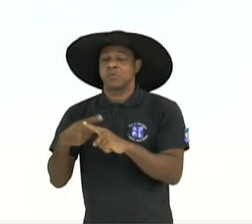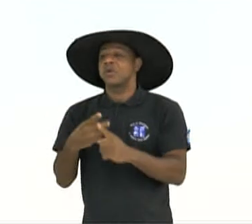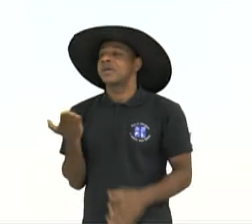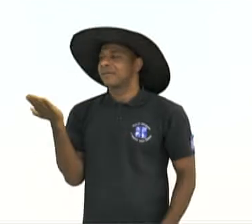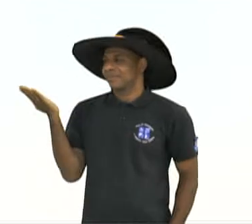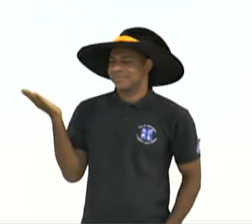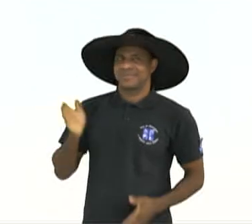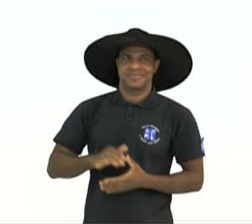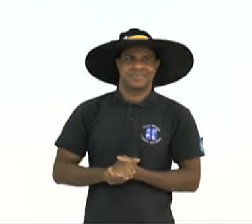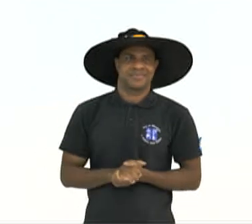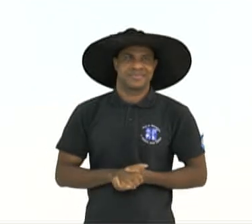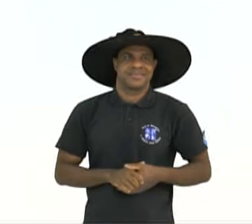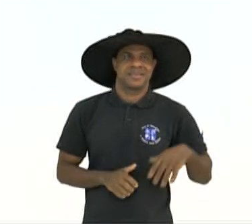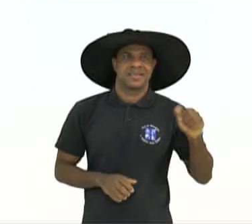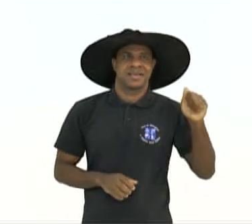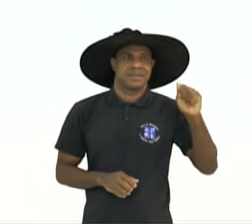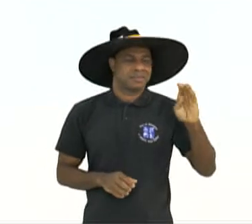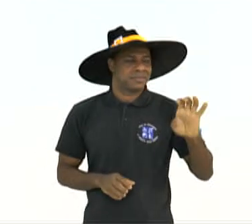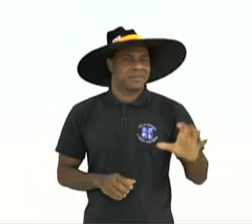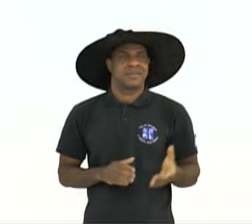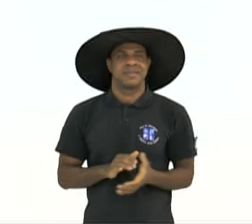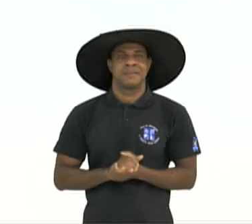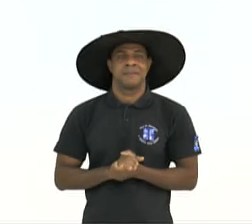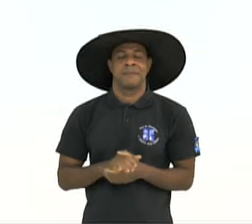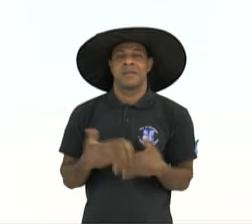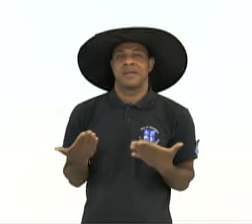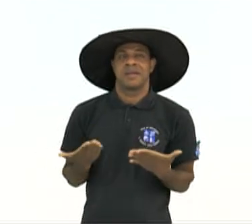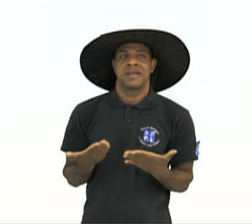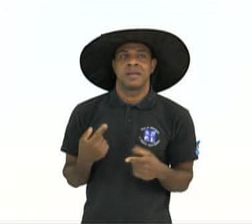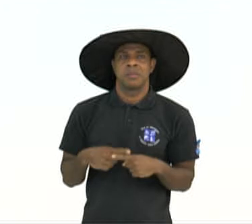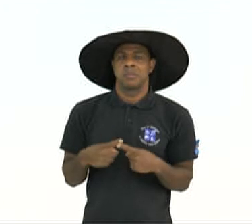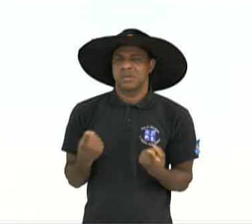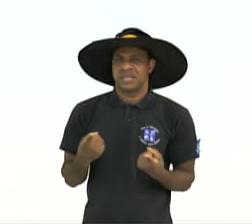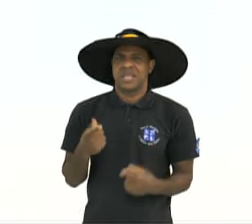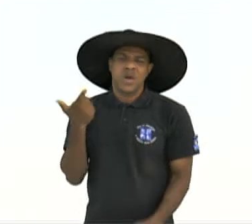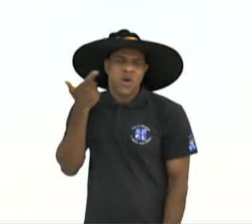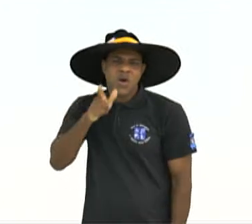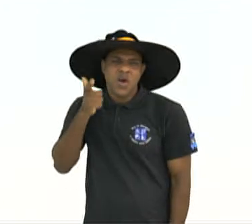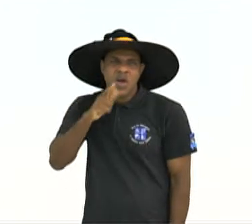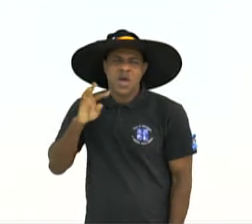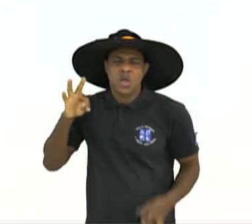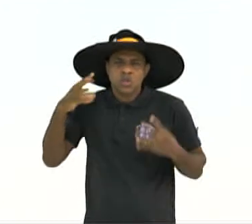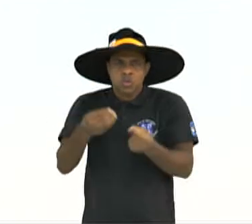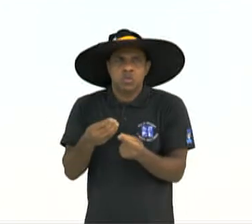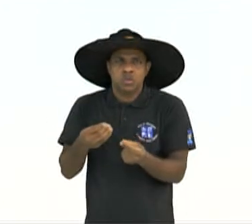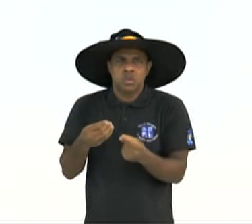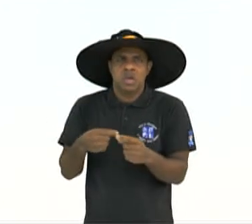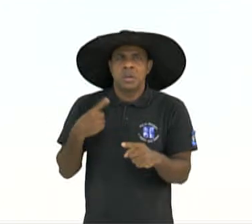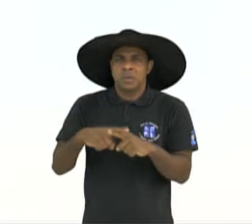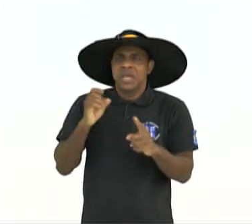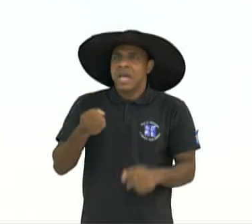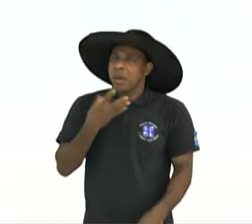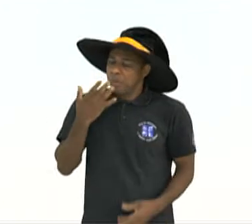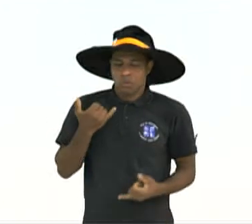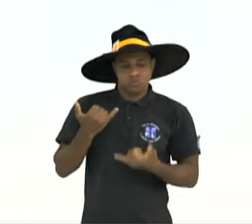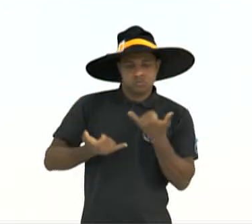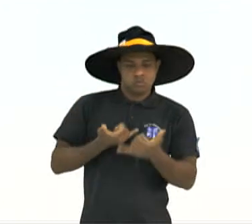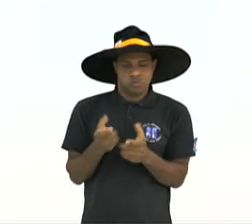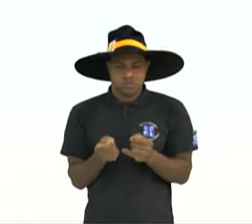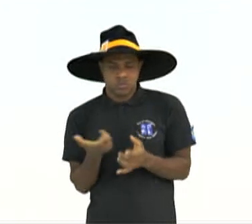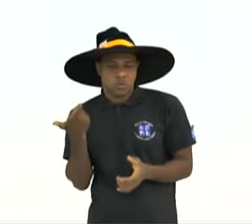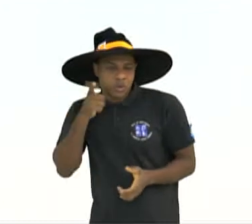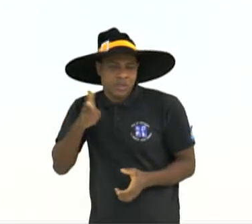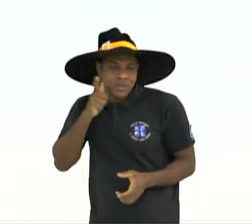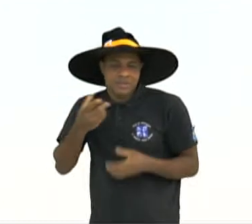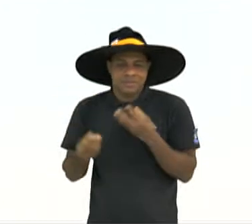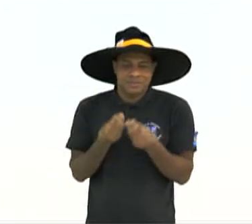brains, or he was a great player. Será que ele acerta tudo? Será que ele é um ótimo jogador? Ou será que toda vez